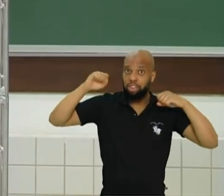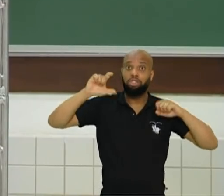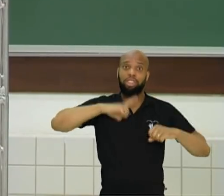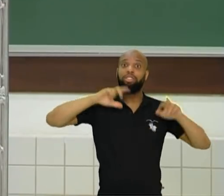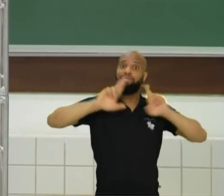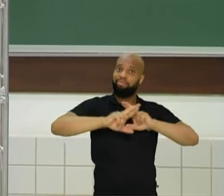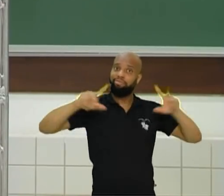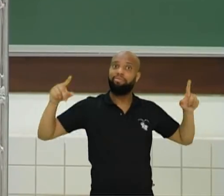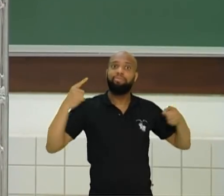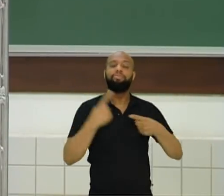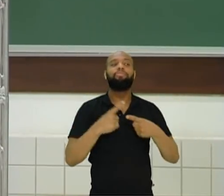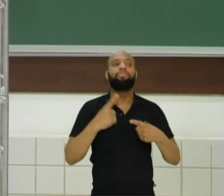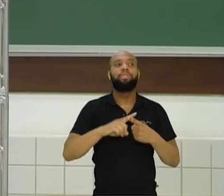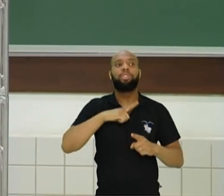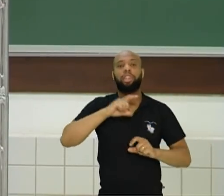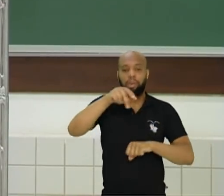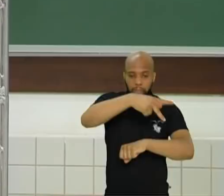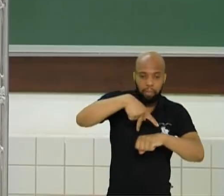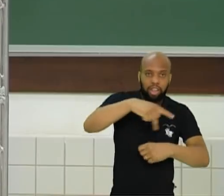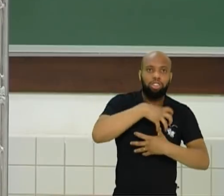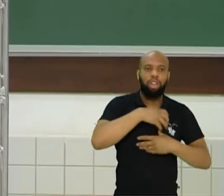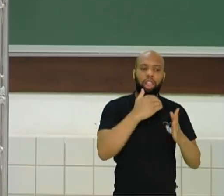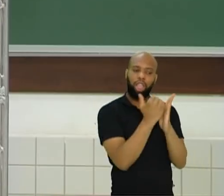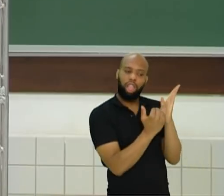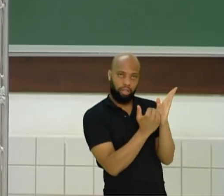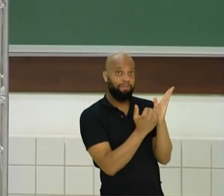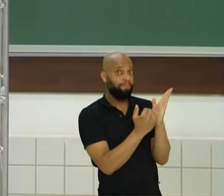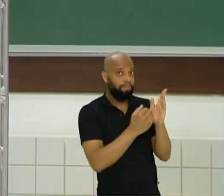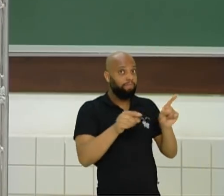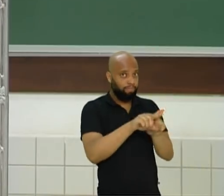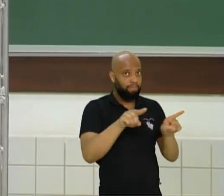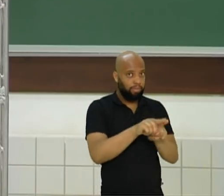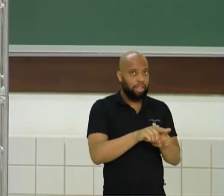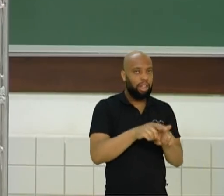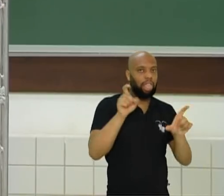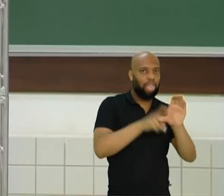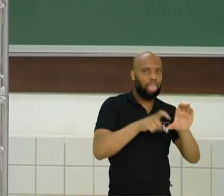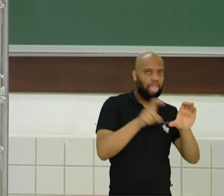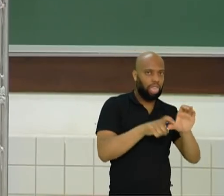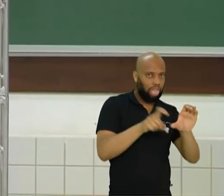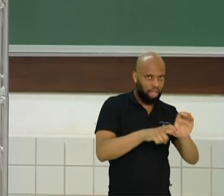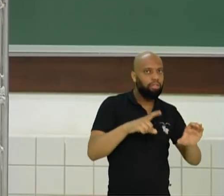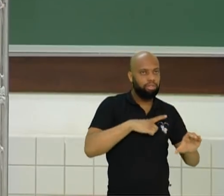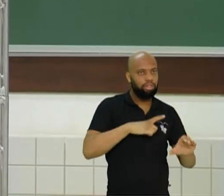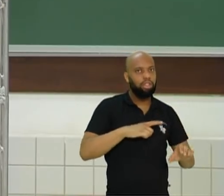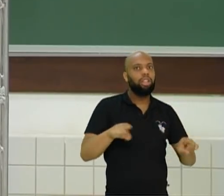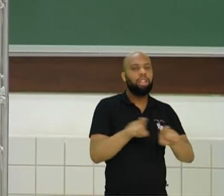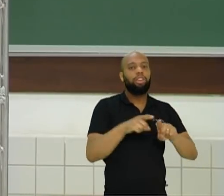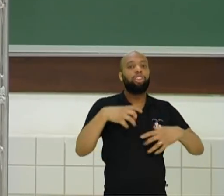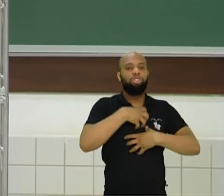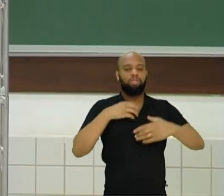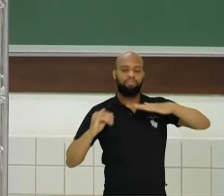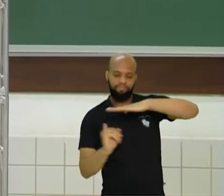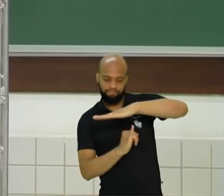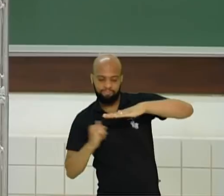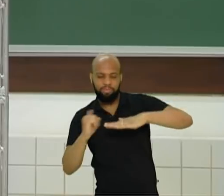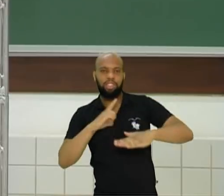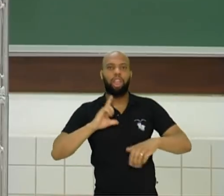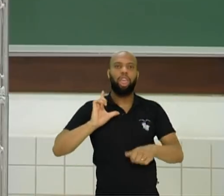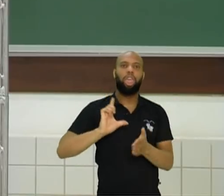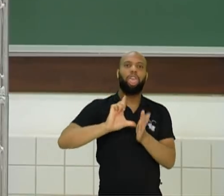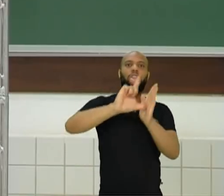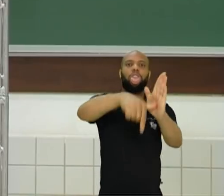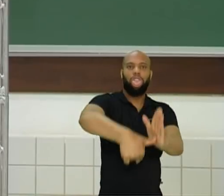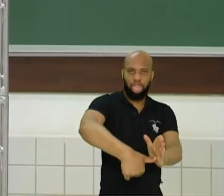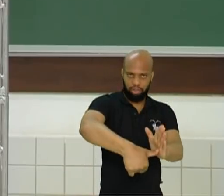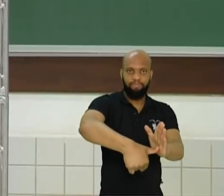diferente ali porque ele já é um país ali subdesenvolvido, um país mais dependente. A sua industrialização ela aconteceu